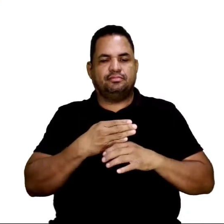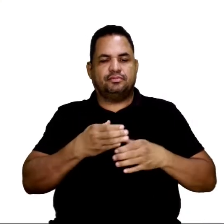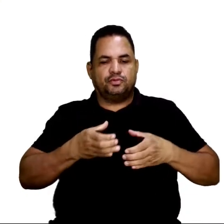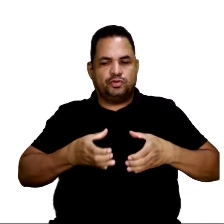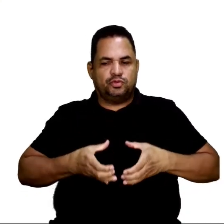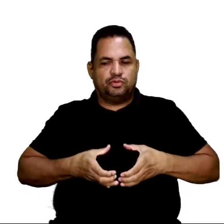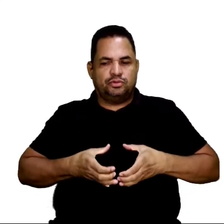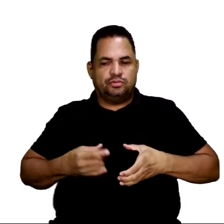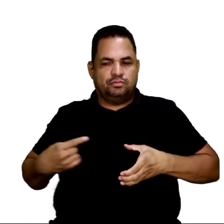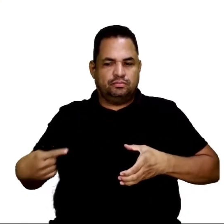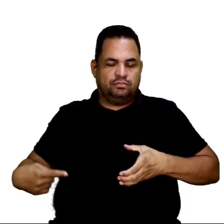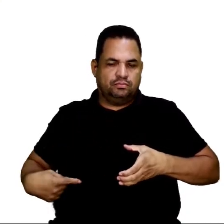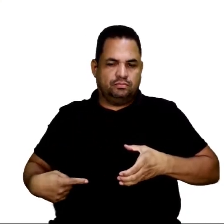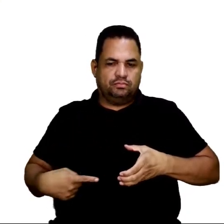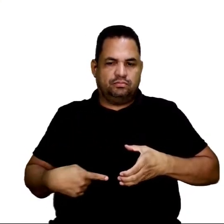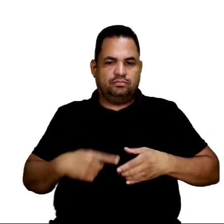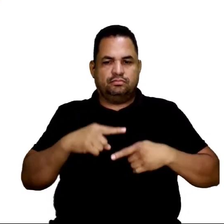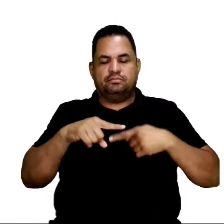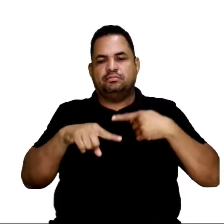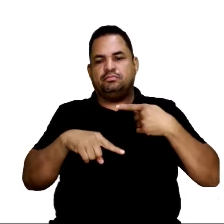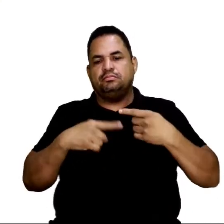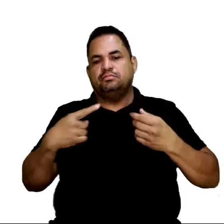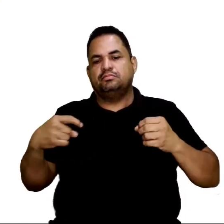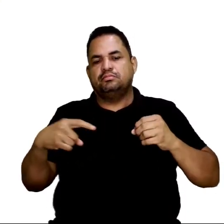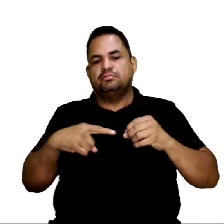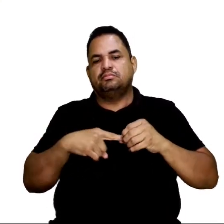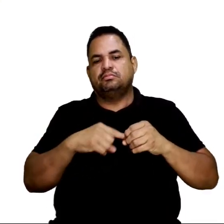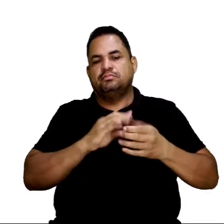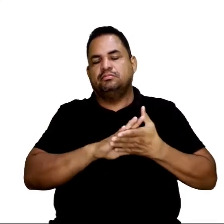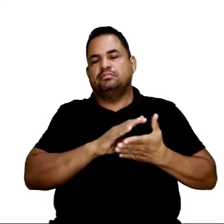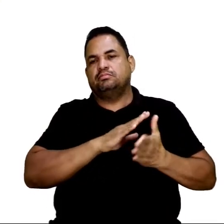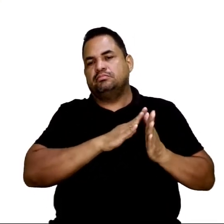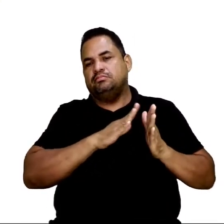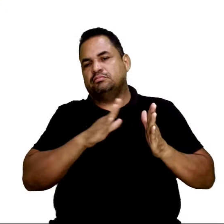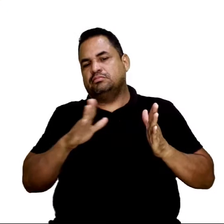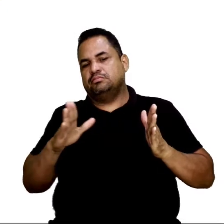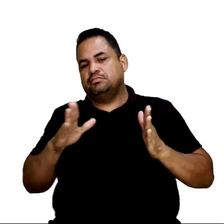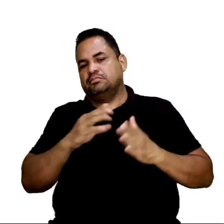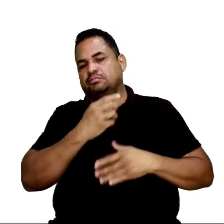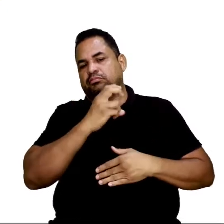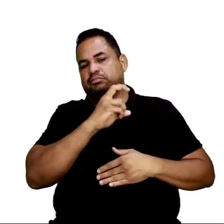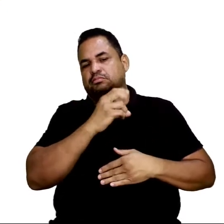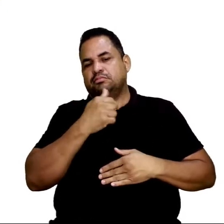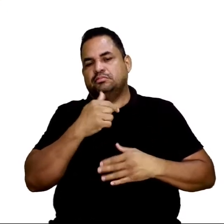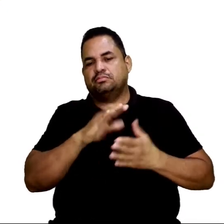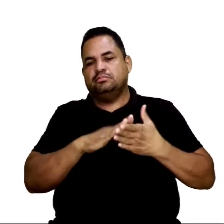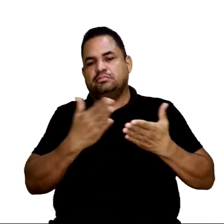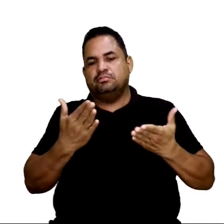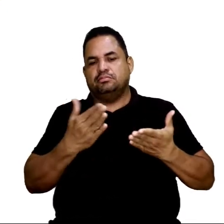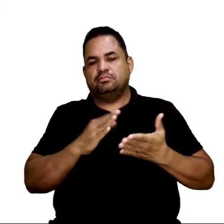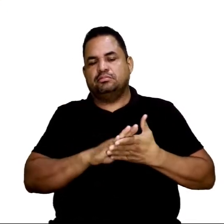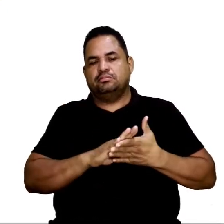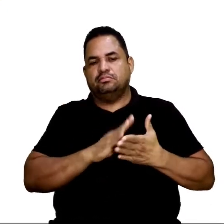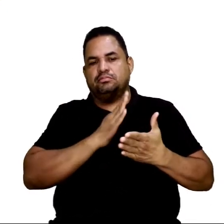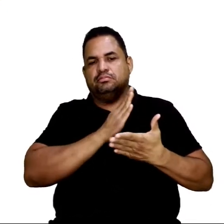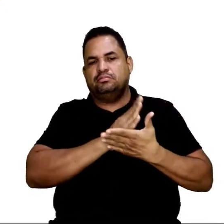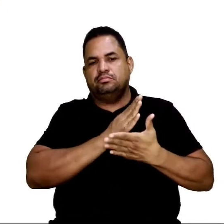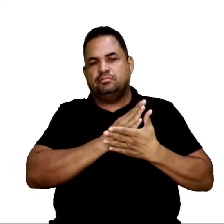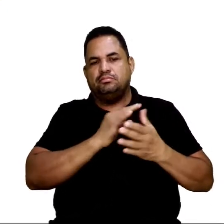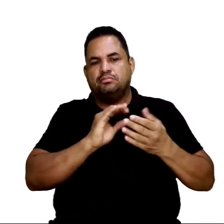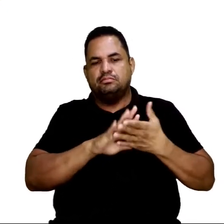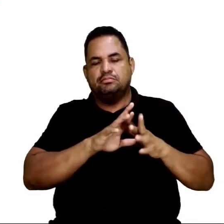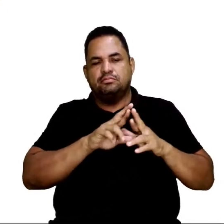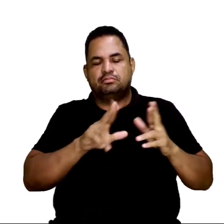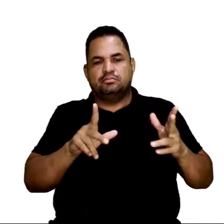útero, tá? Após a fecundação, passado esses dias, esse blastocisto, essas